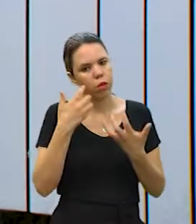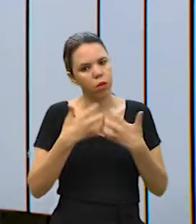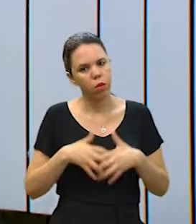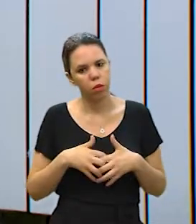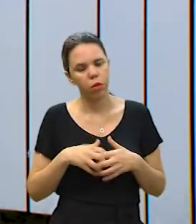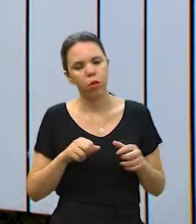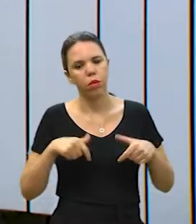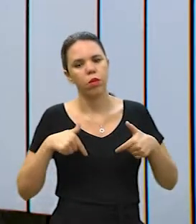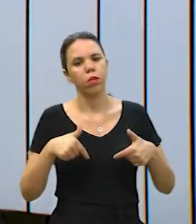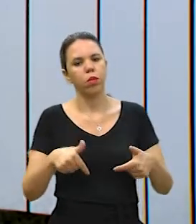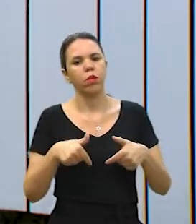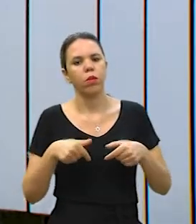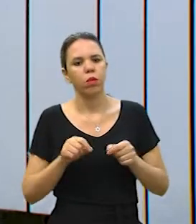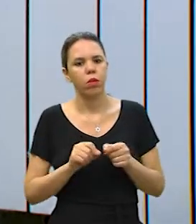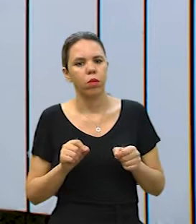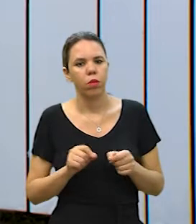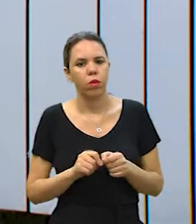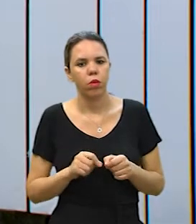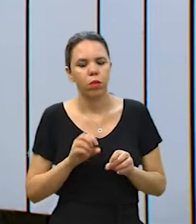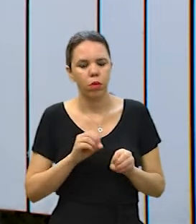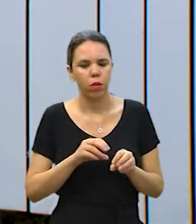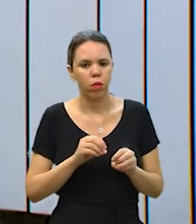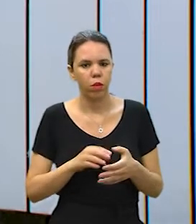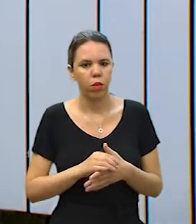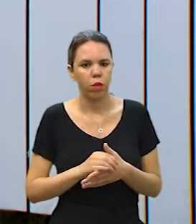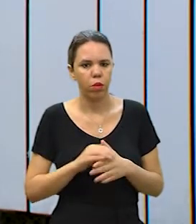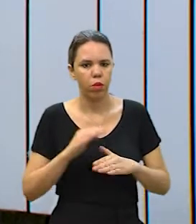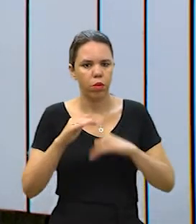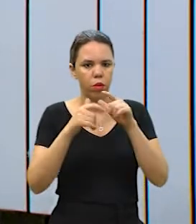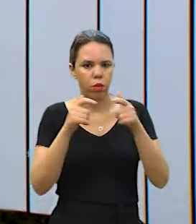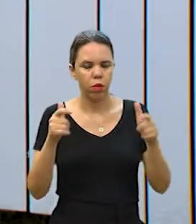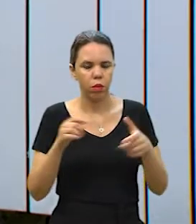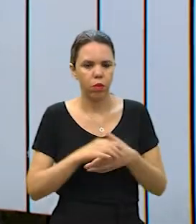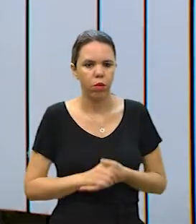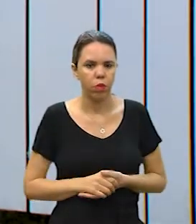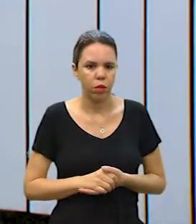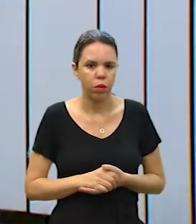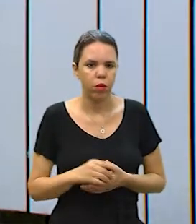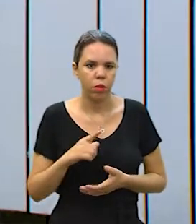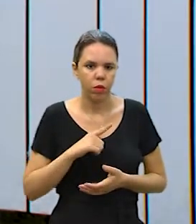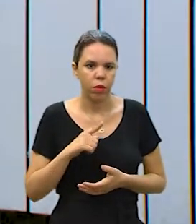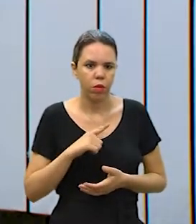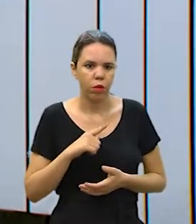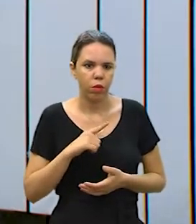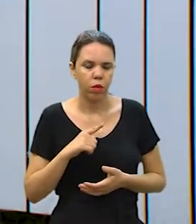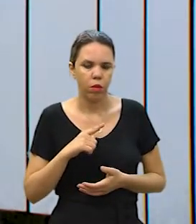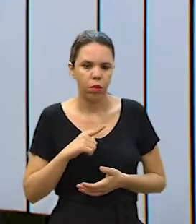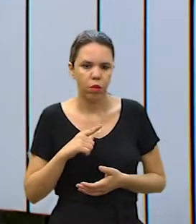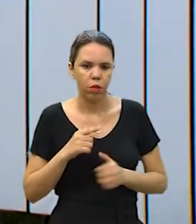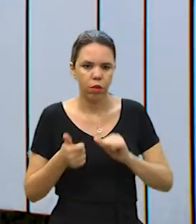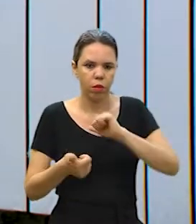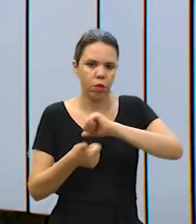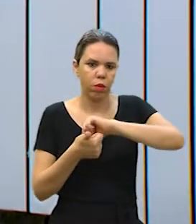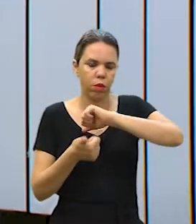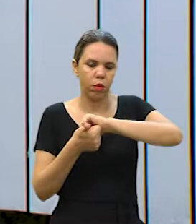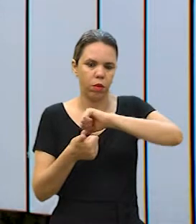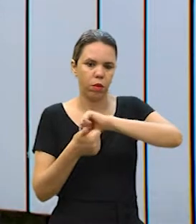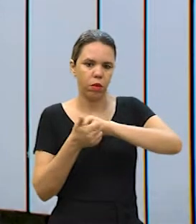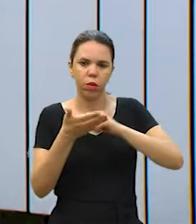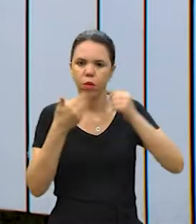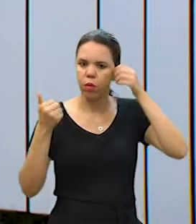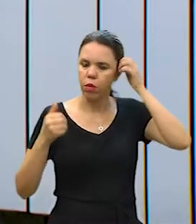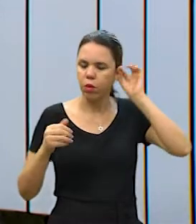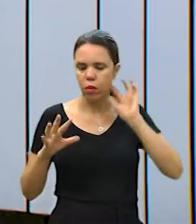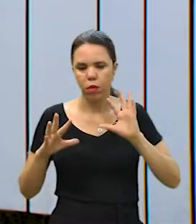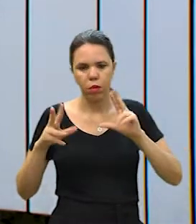atitudes, algumas ações, para que a educação avance, né, e tenha uma qualidade melhor para todos,